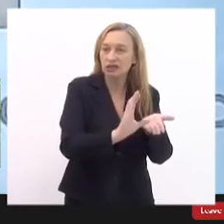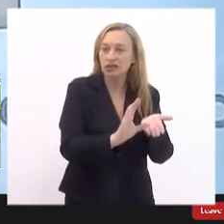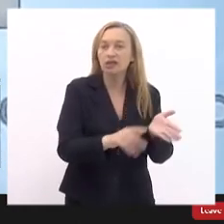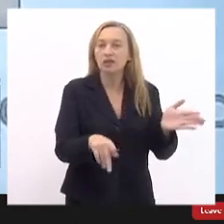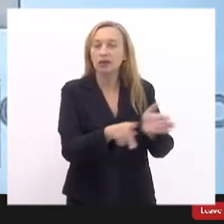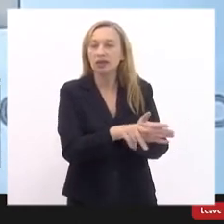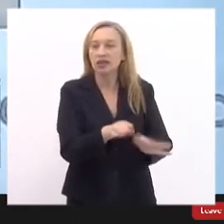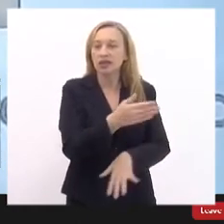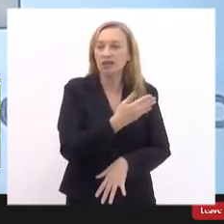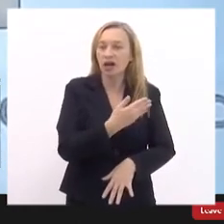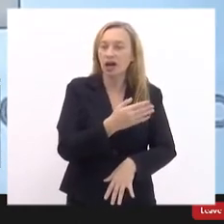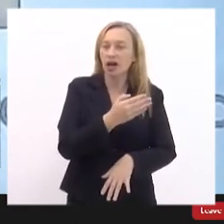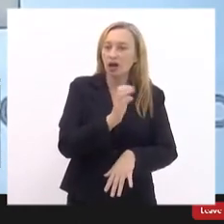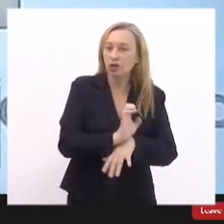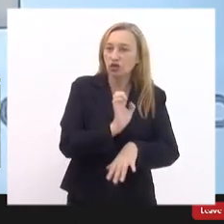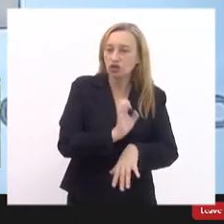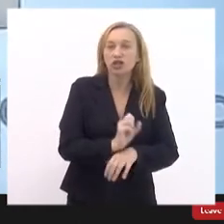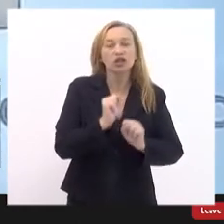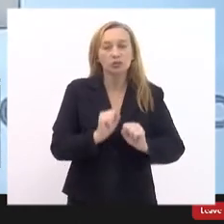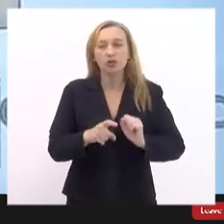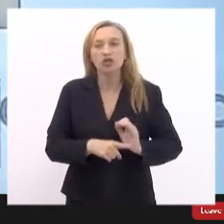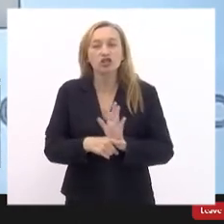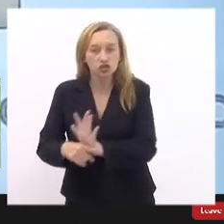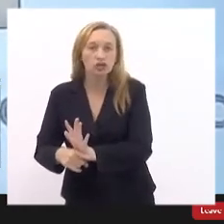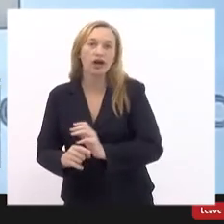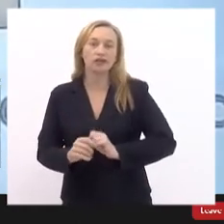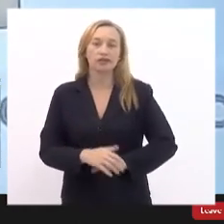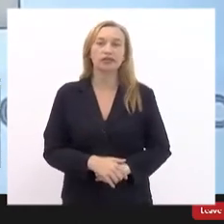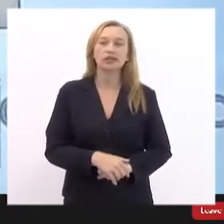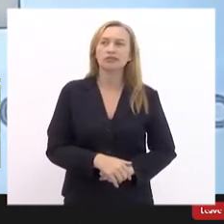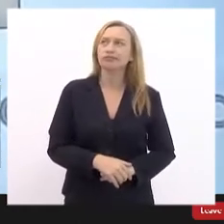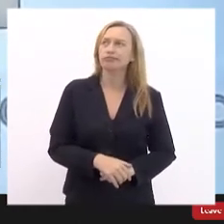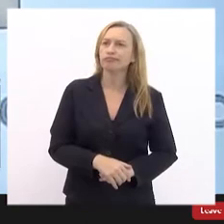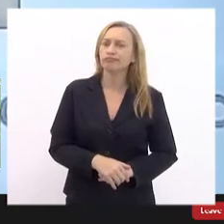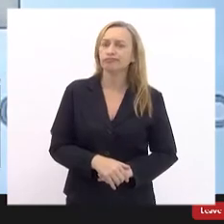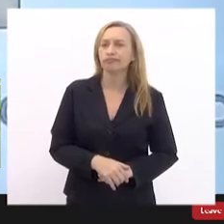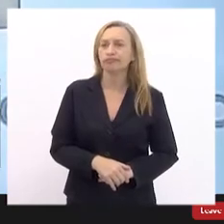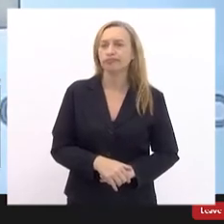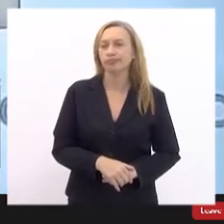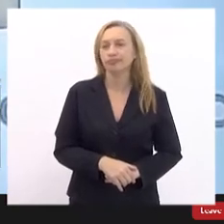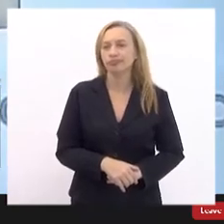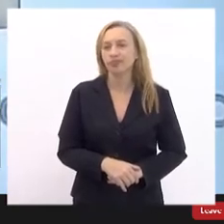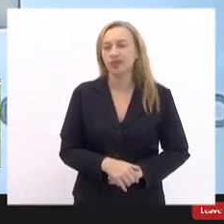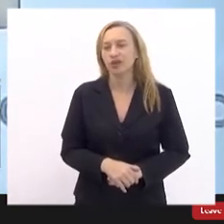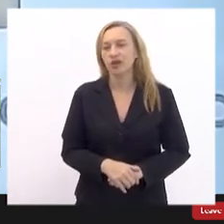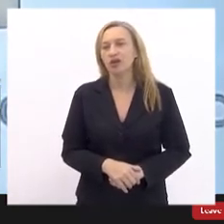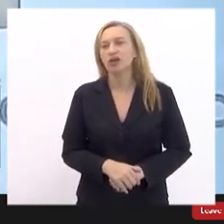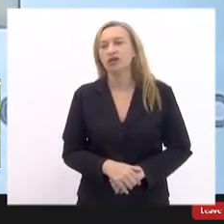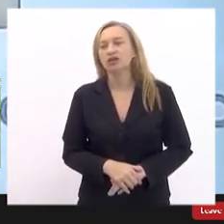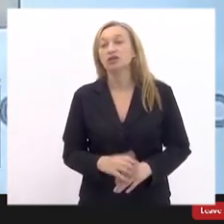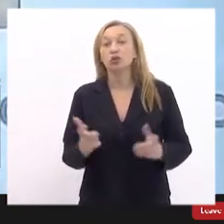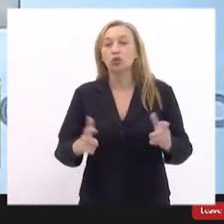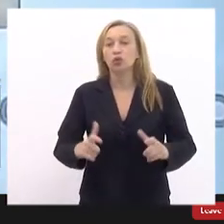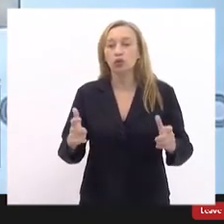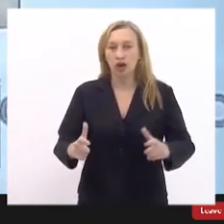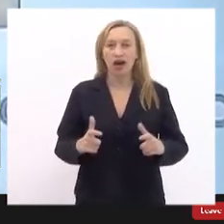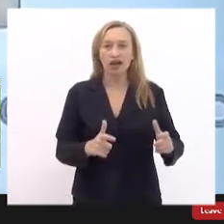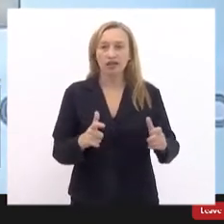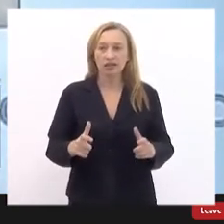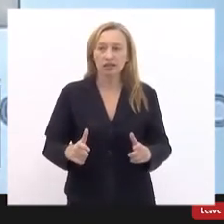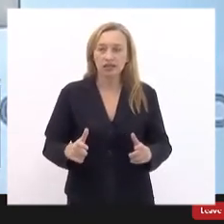a estas regiões como um centro público, que não é nada demais, gente. São espaços